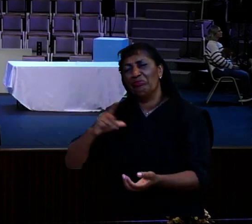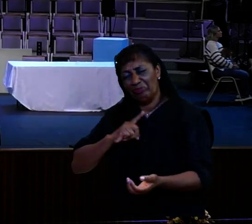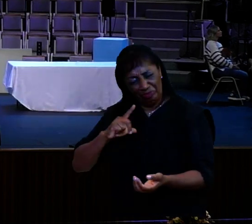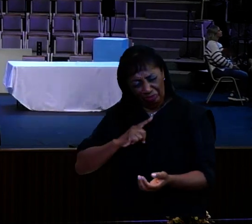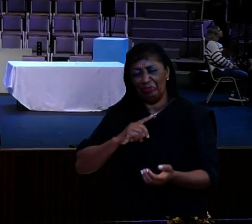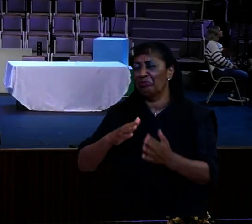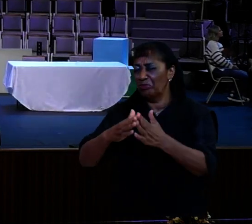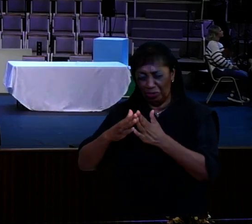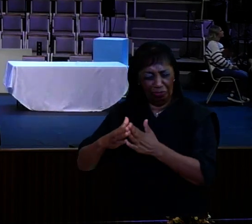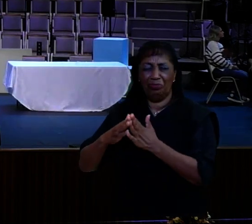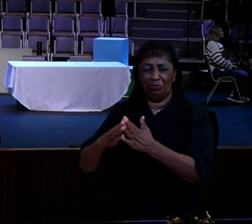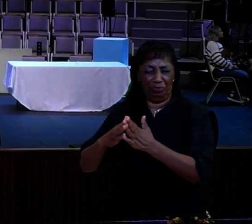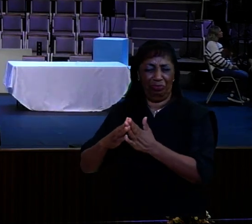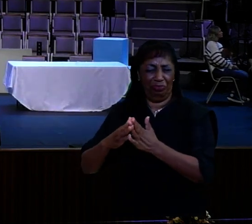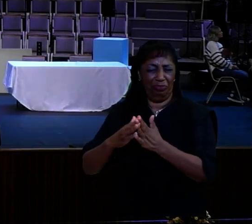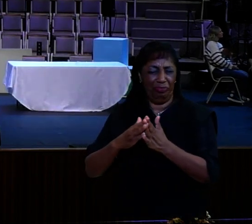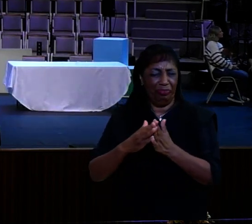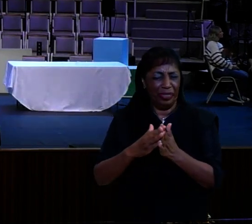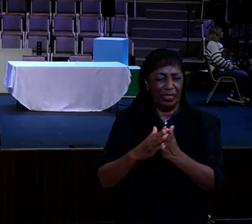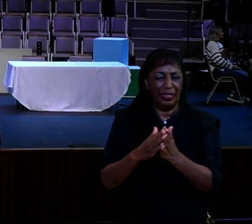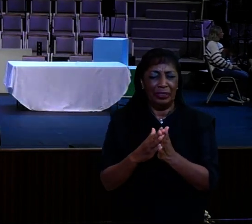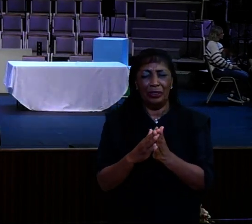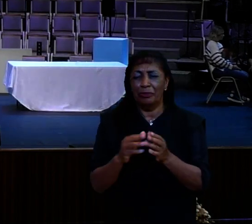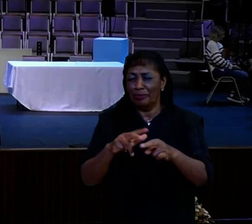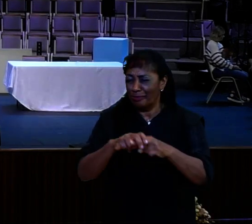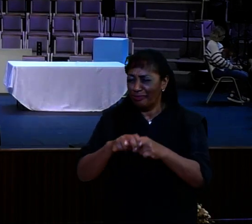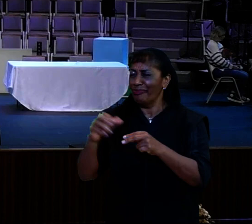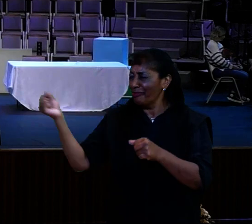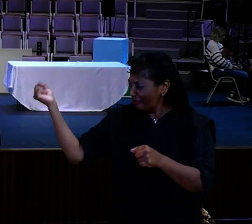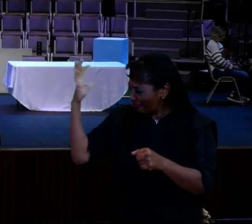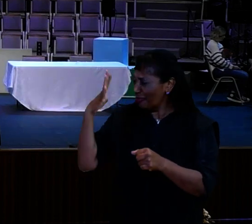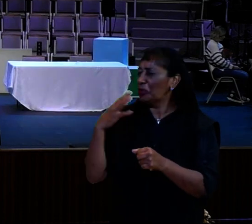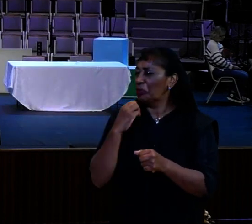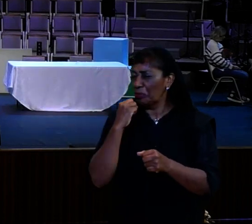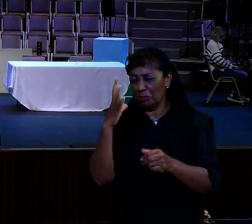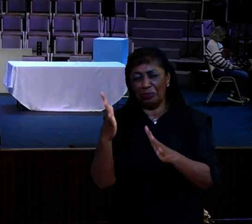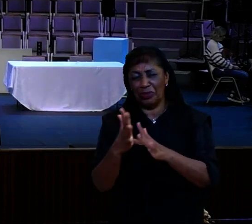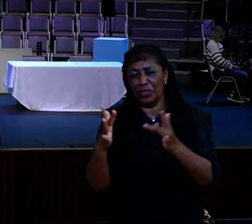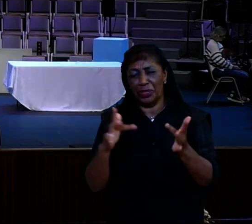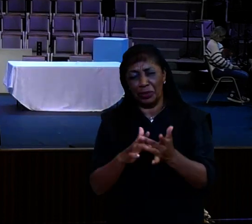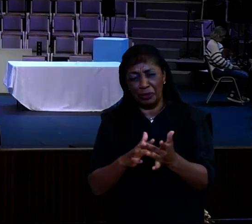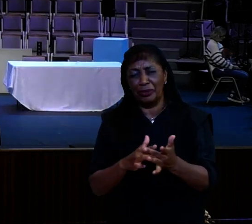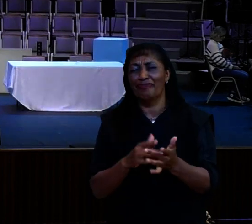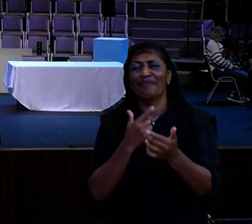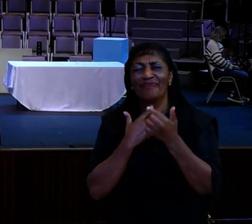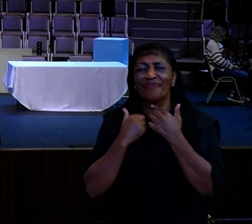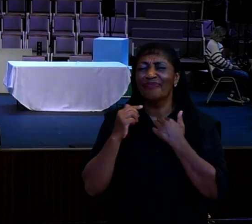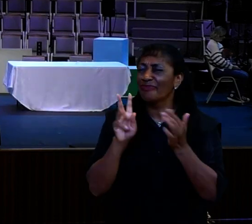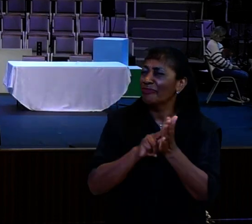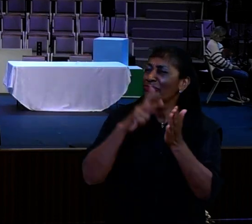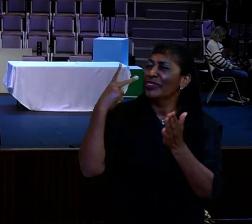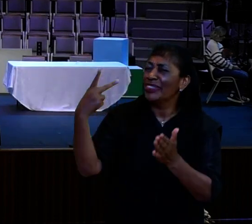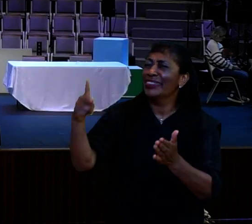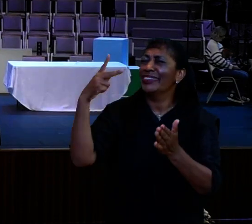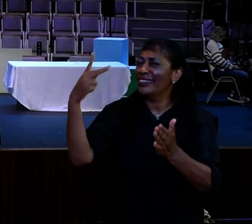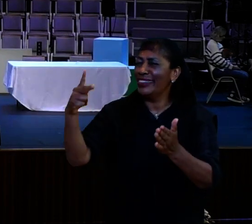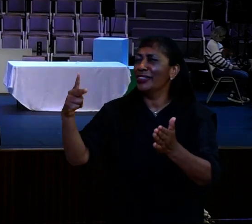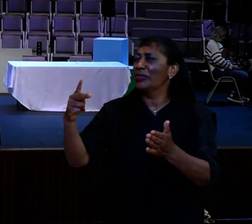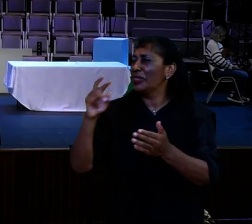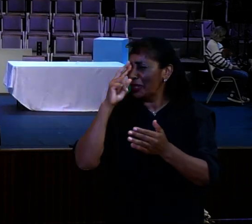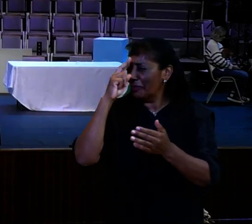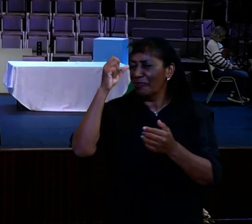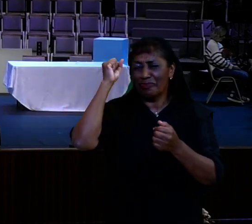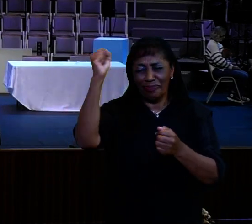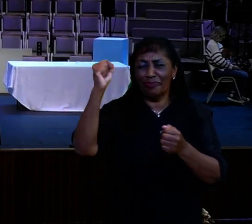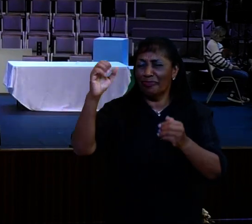sua razão. Que através da graça, a bondade, que através da sua vontade que é soberana, o Senhor